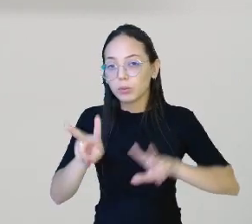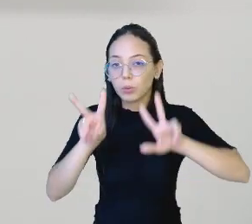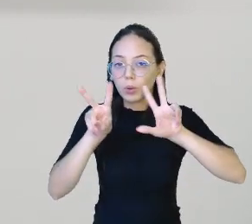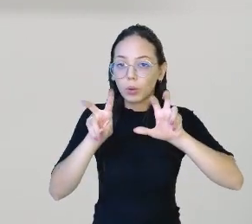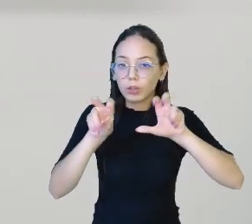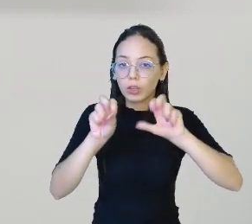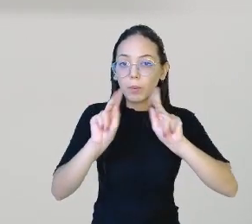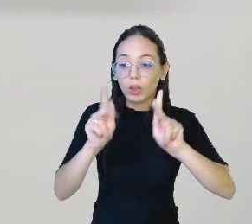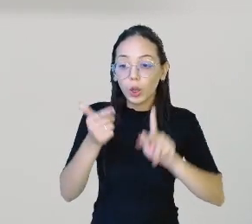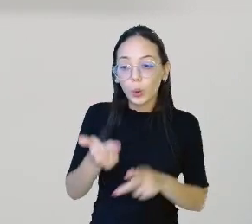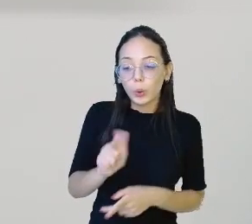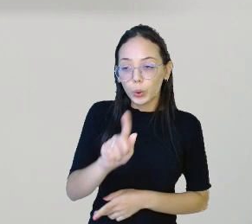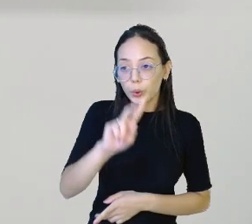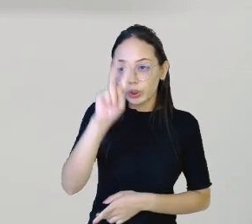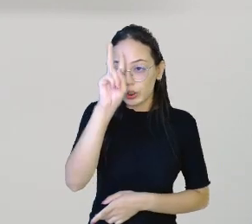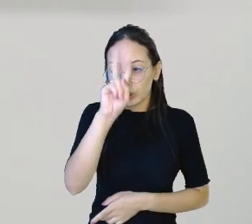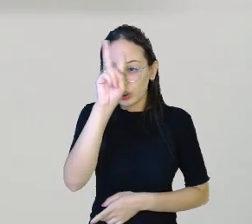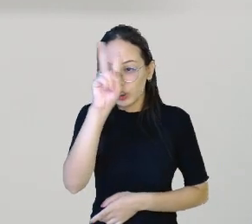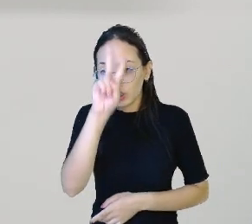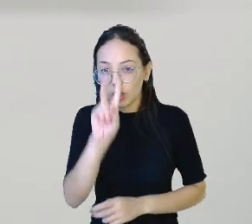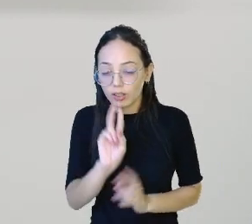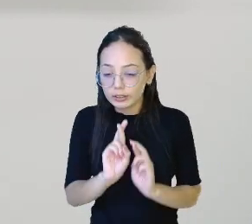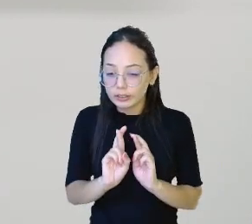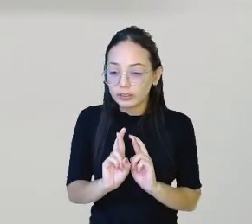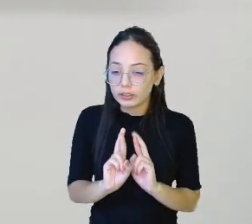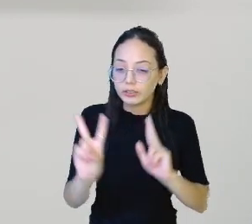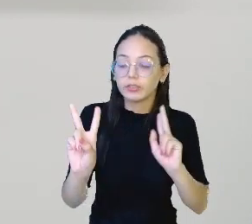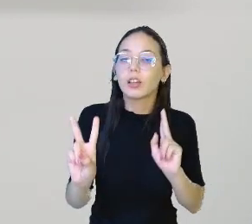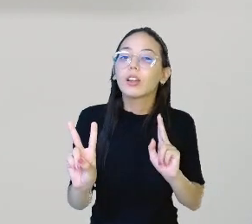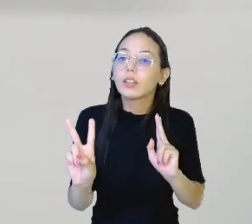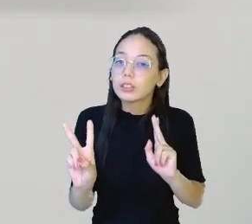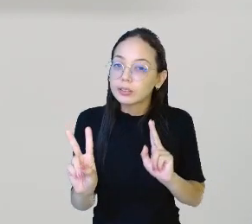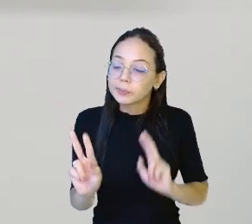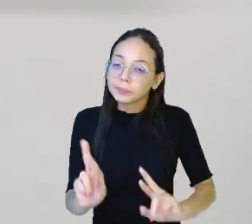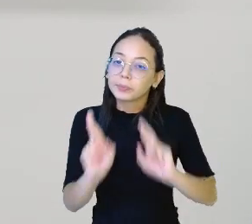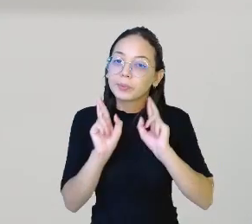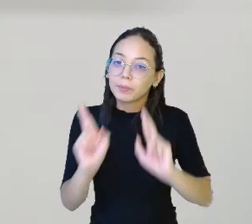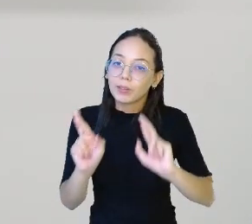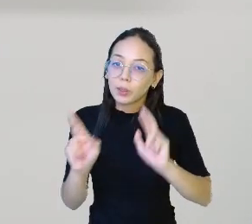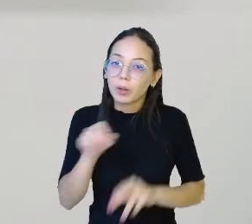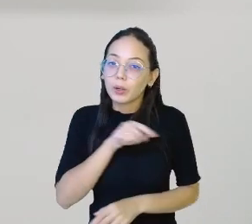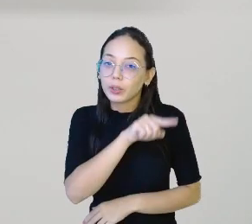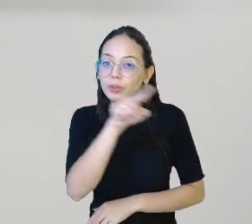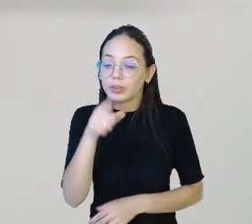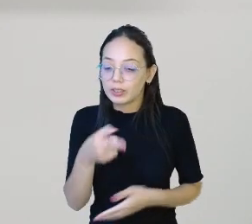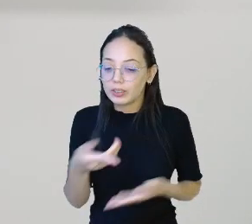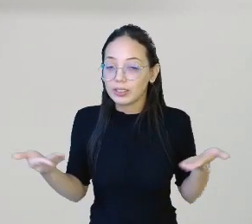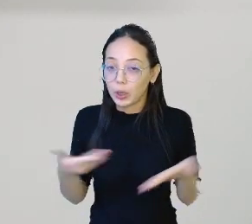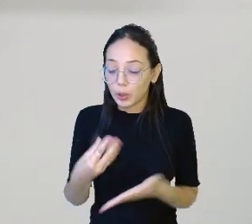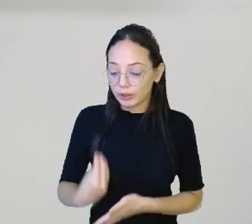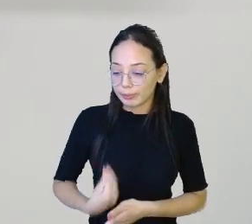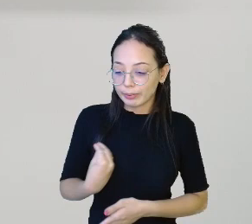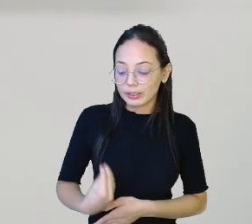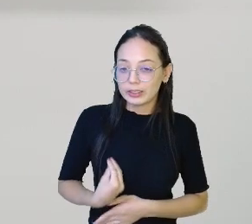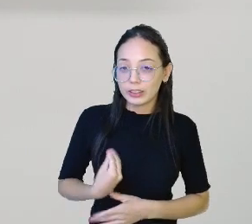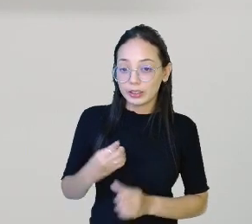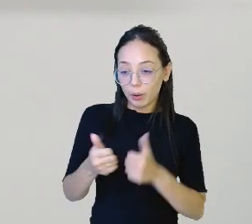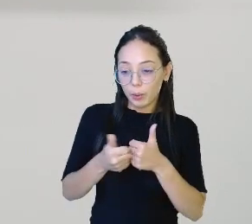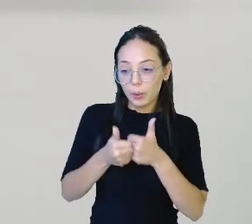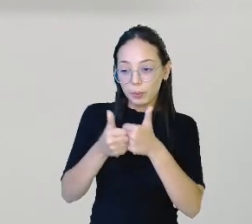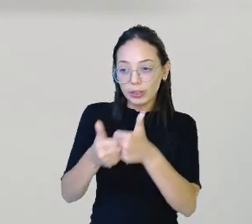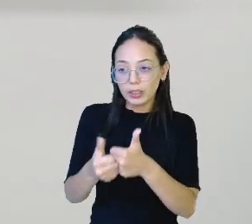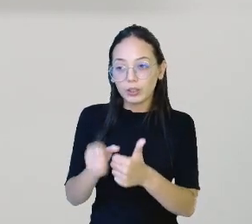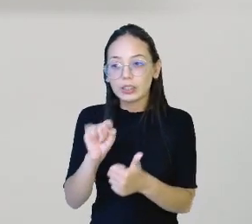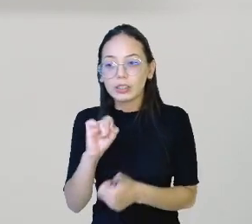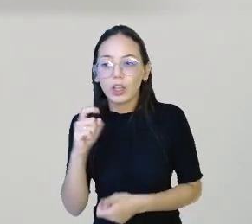a outra história um pouco bem diferente dessa, e eu espero que vocês estejam aqui nos acompanhando. Então, se